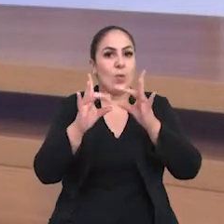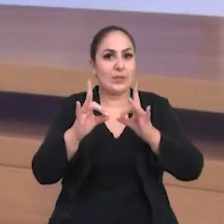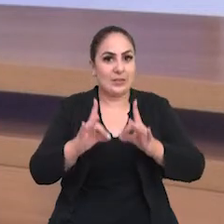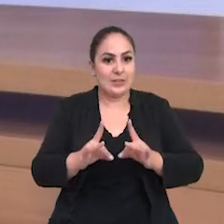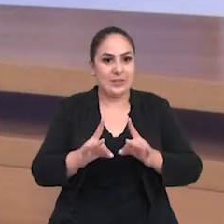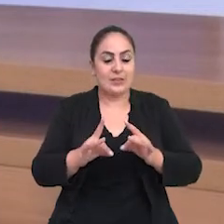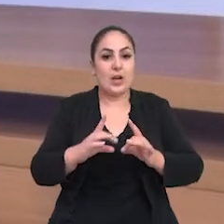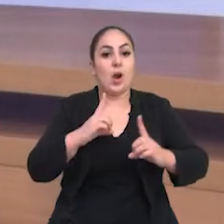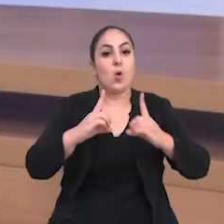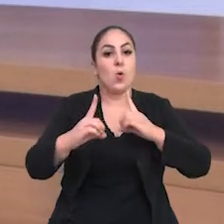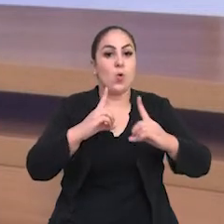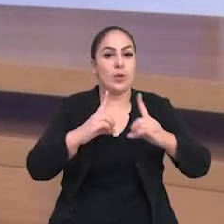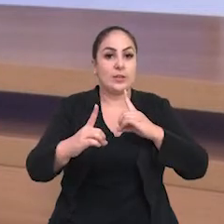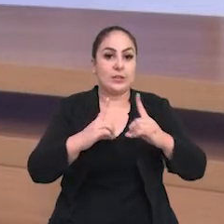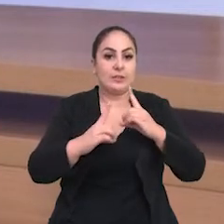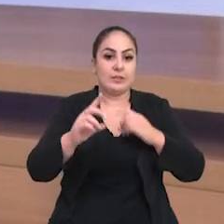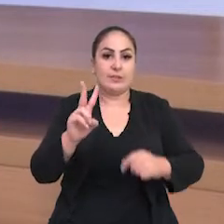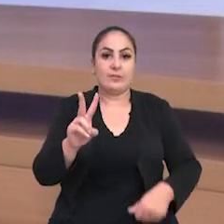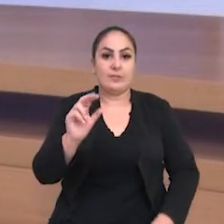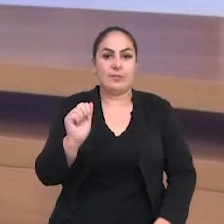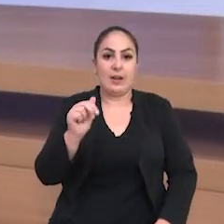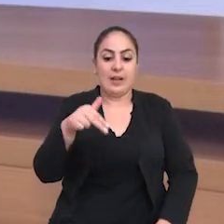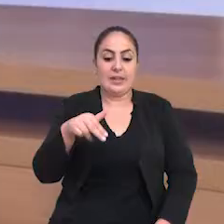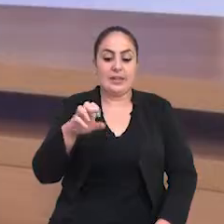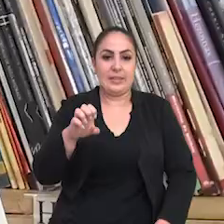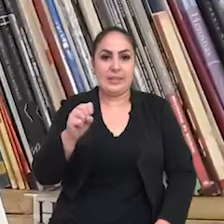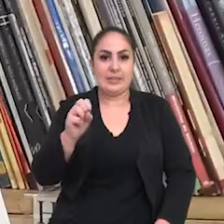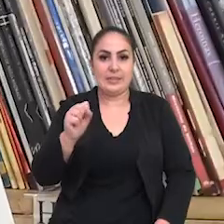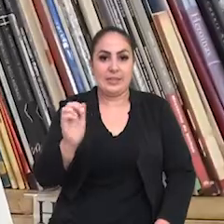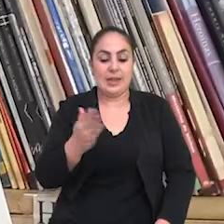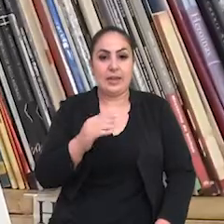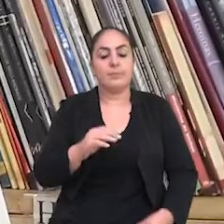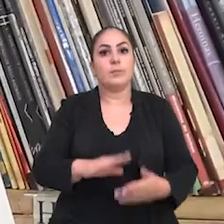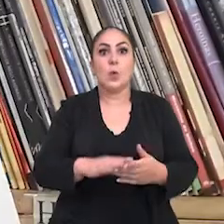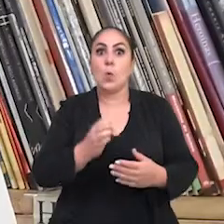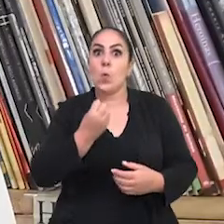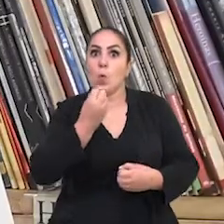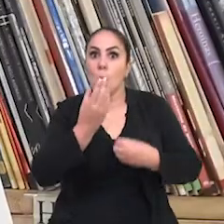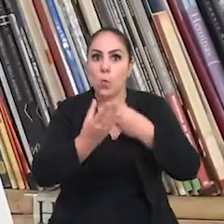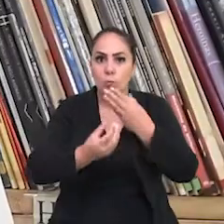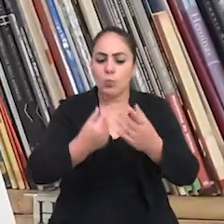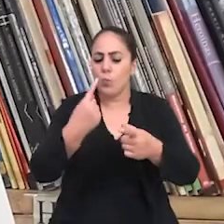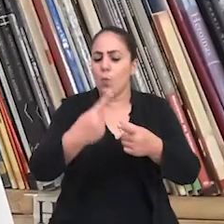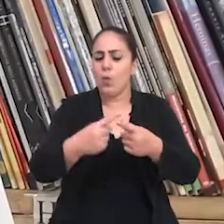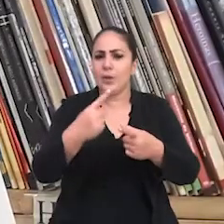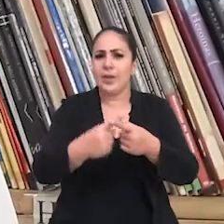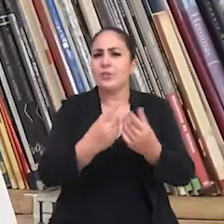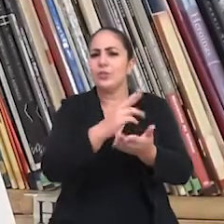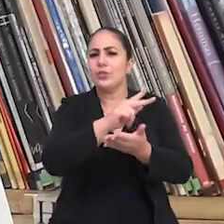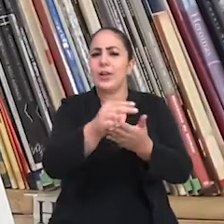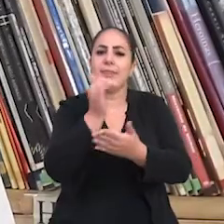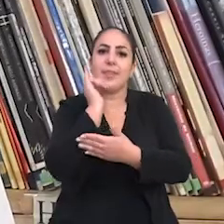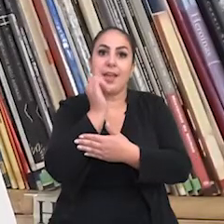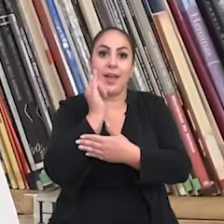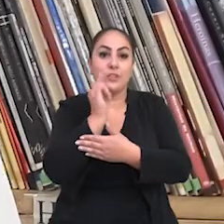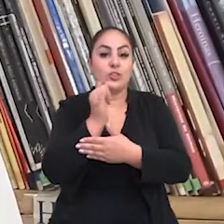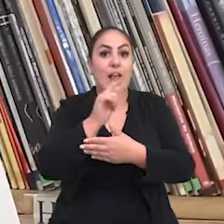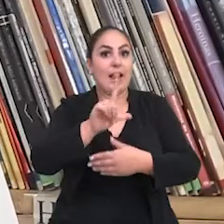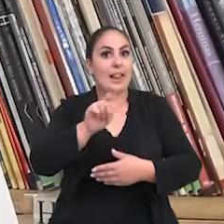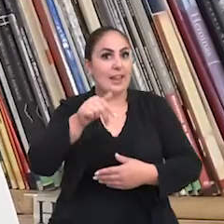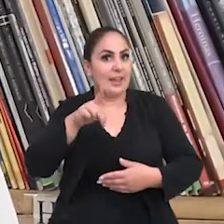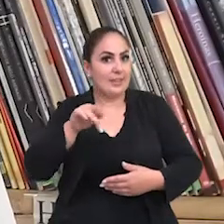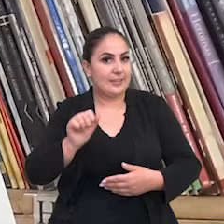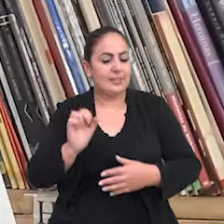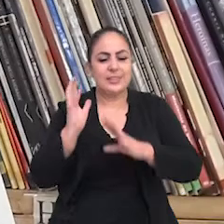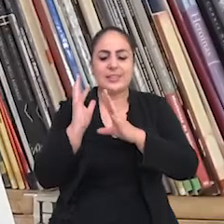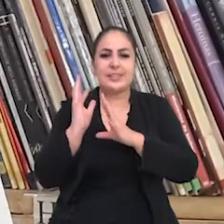Os detalhes com a coordenadora Vanessa Hickman. Conto porque essa série é formada de narrativas,